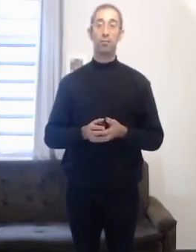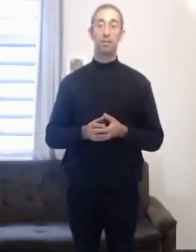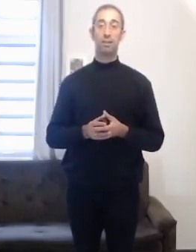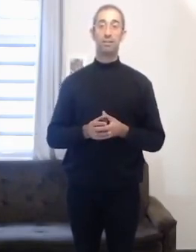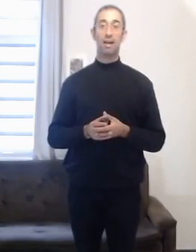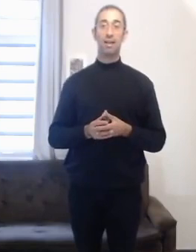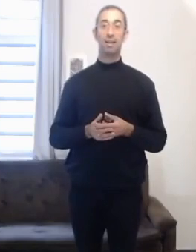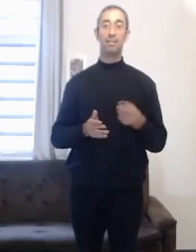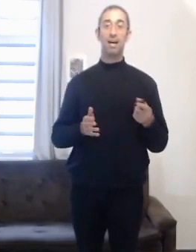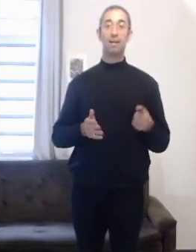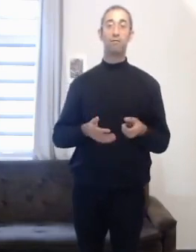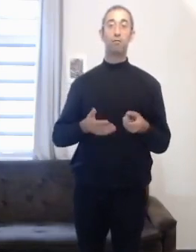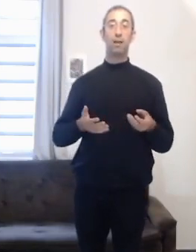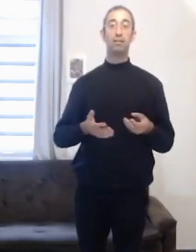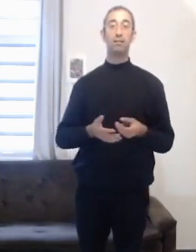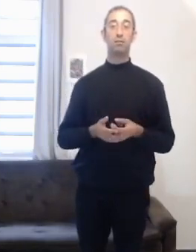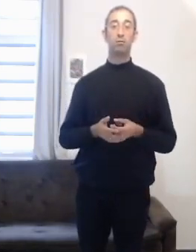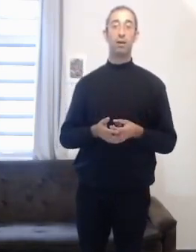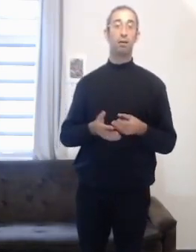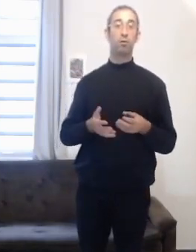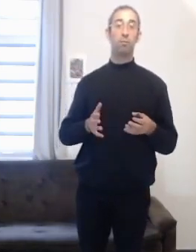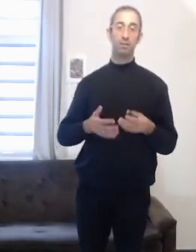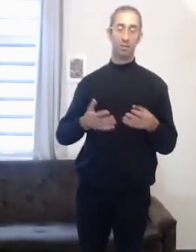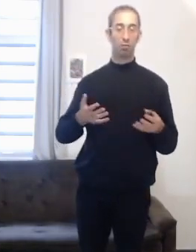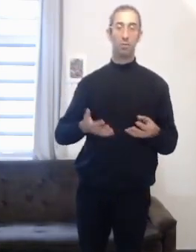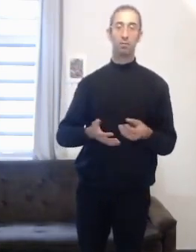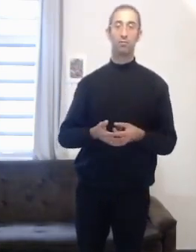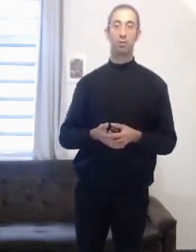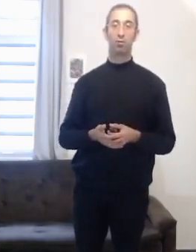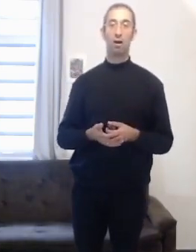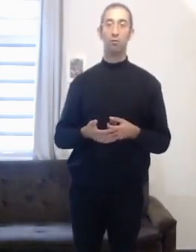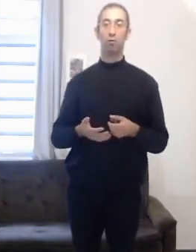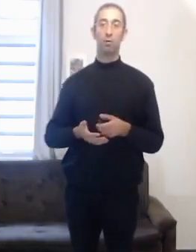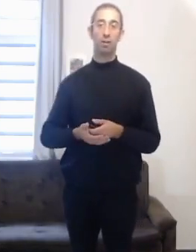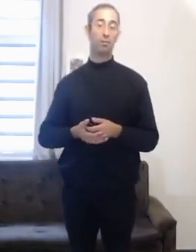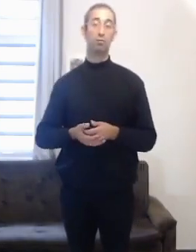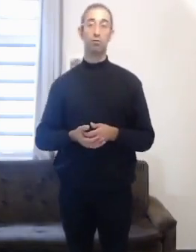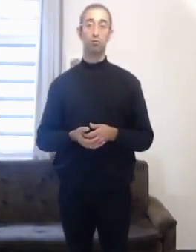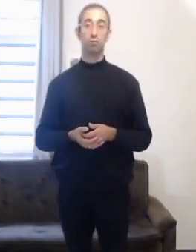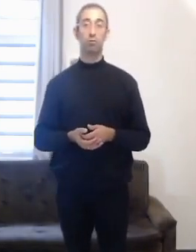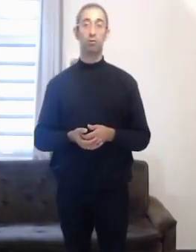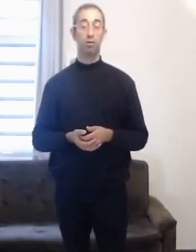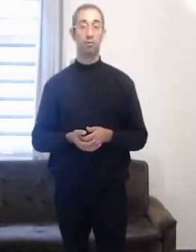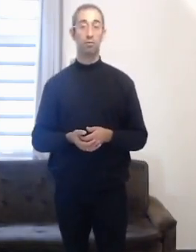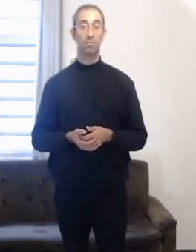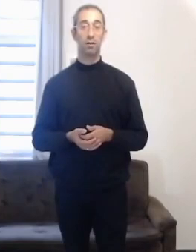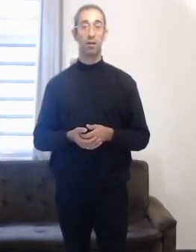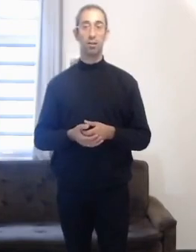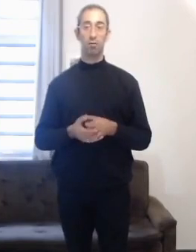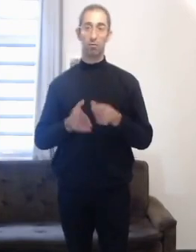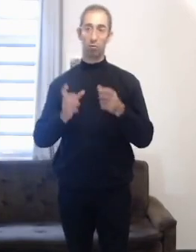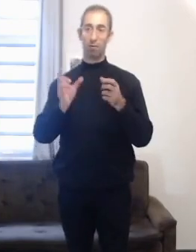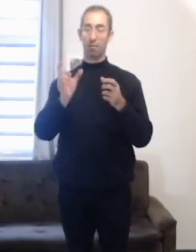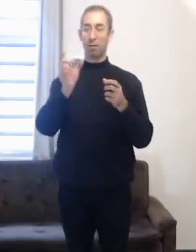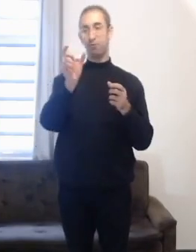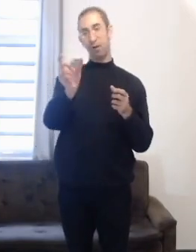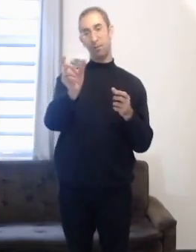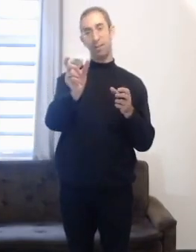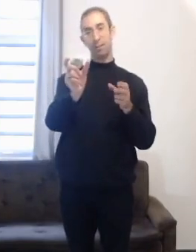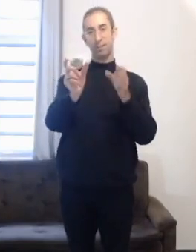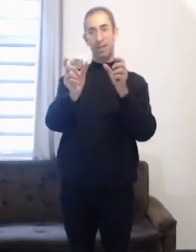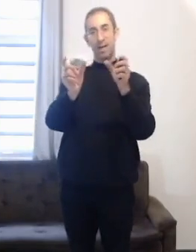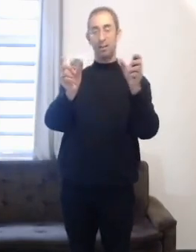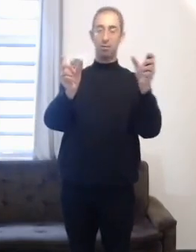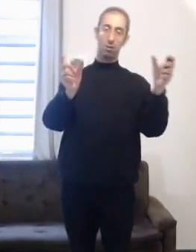né? Poderia ser analisar a influência do e-commerce, né, o comércio virtual, no comportamento do consumidor. Então, novamente, o